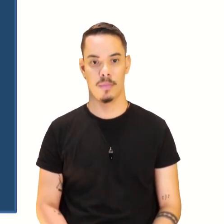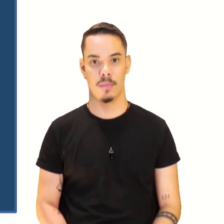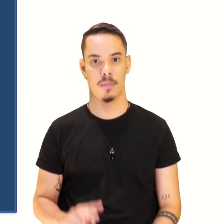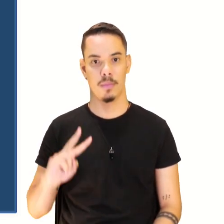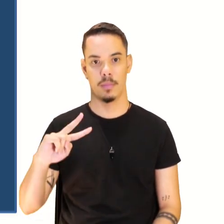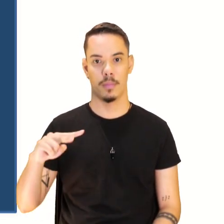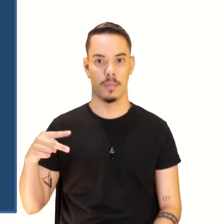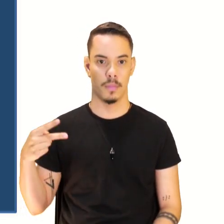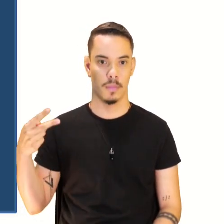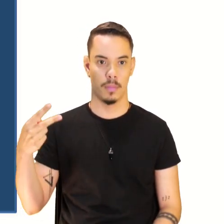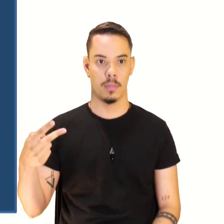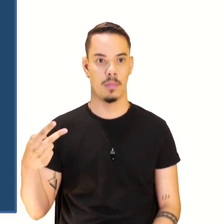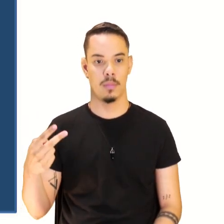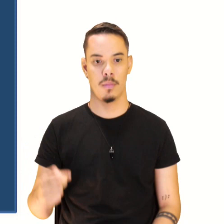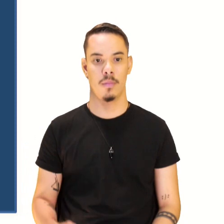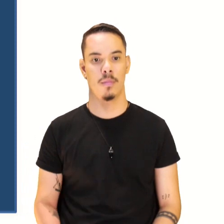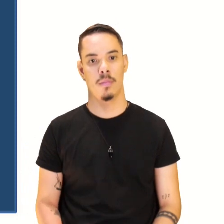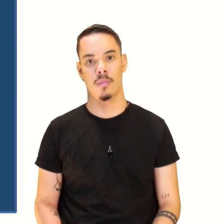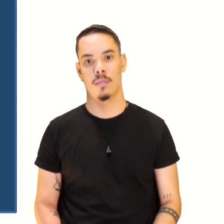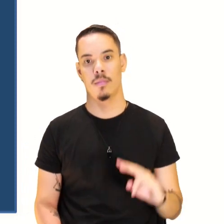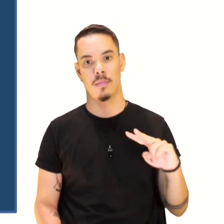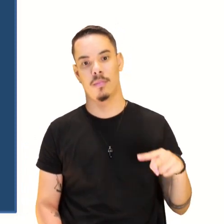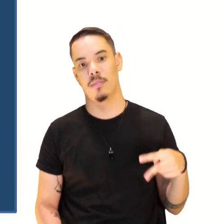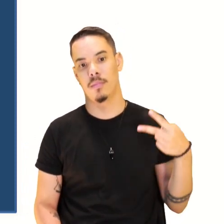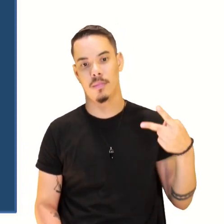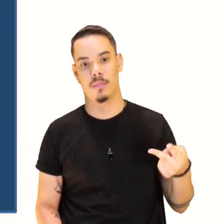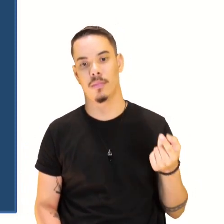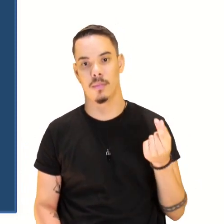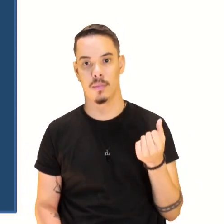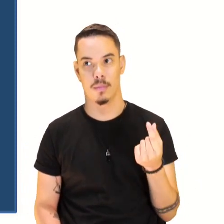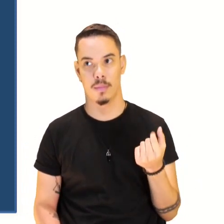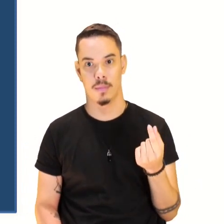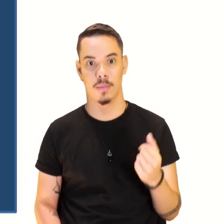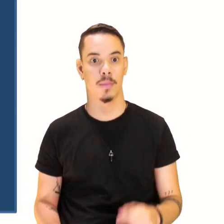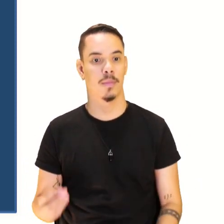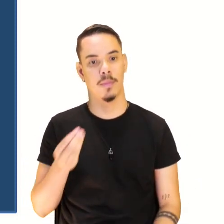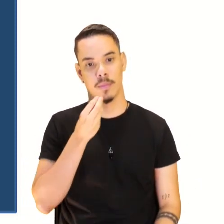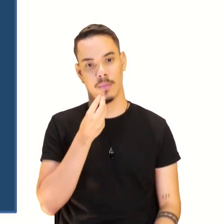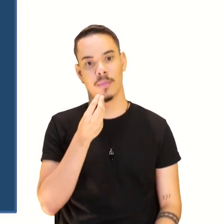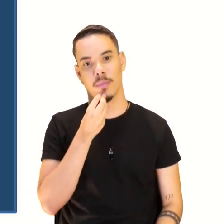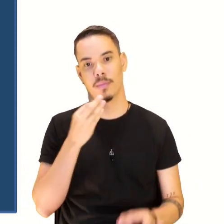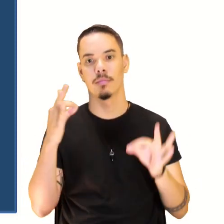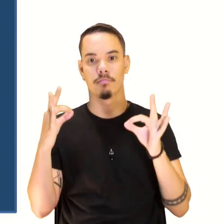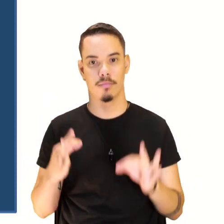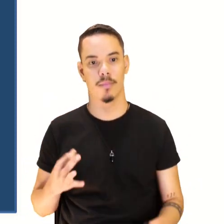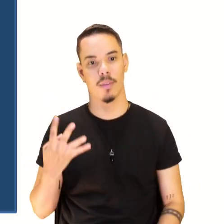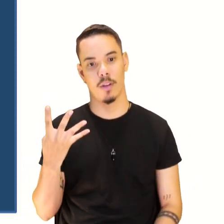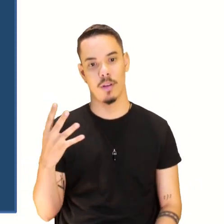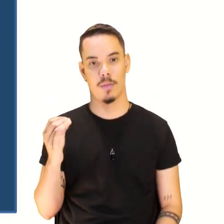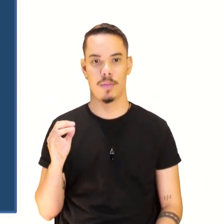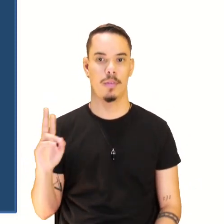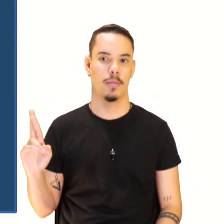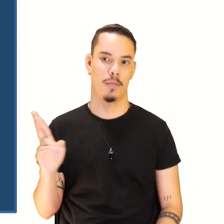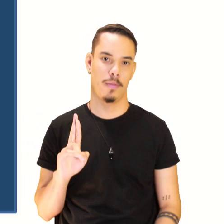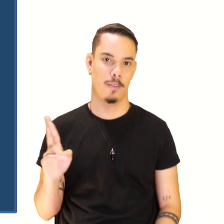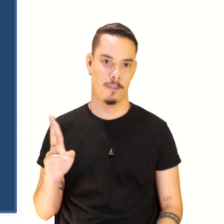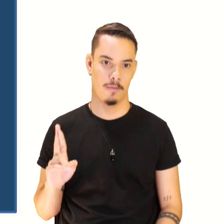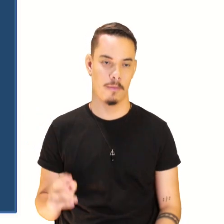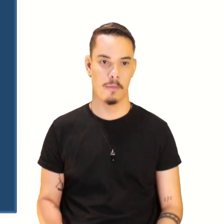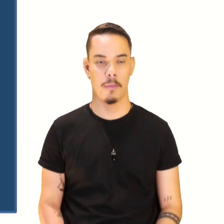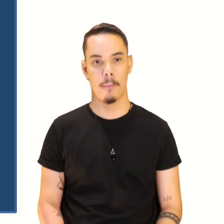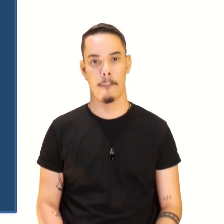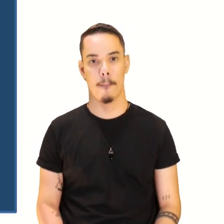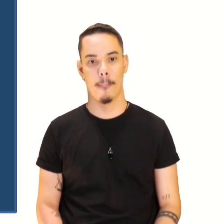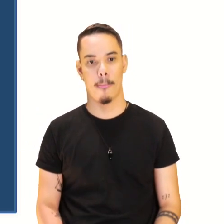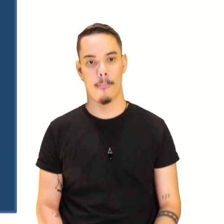os metros de tecido vai dobrar o valor a ser pago então com certeza 40 elas muito bem